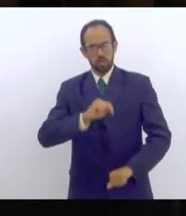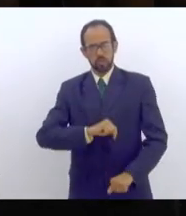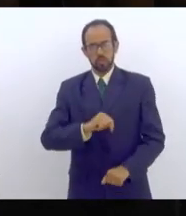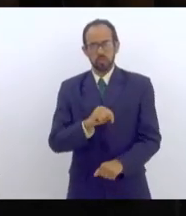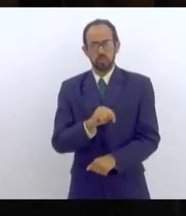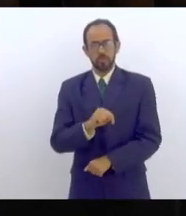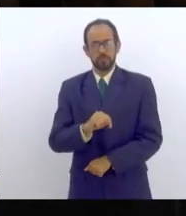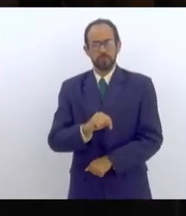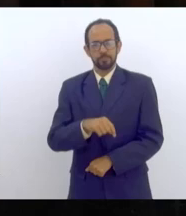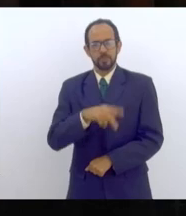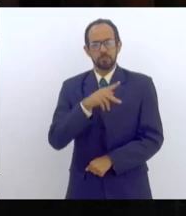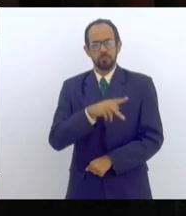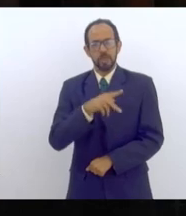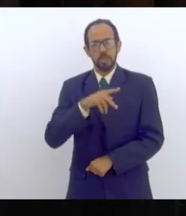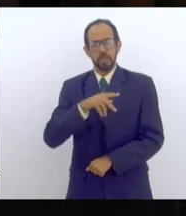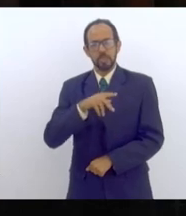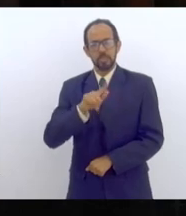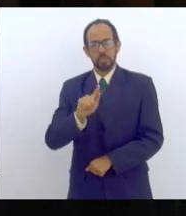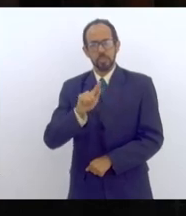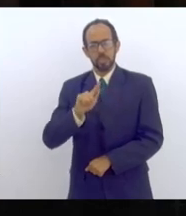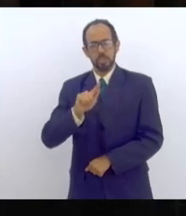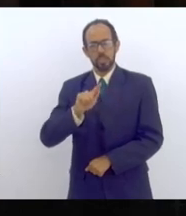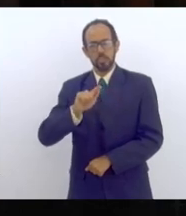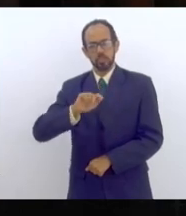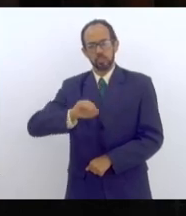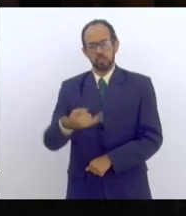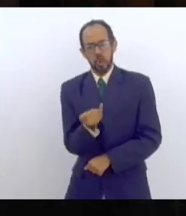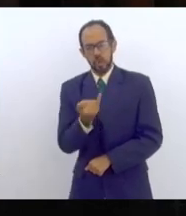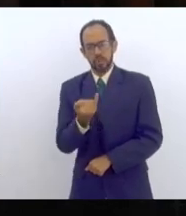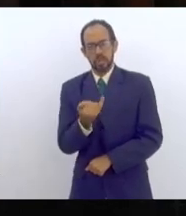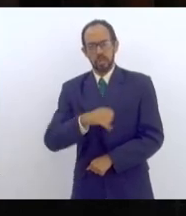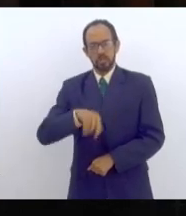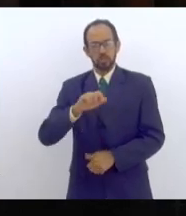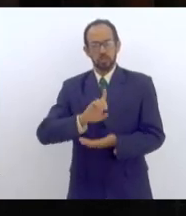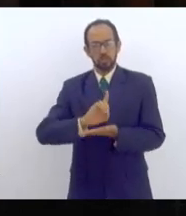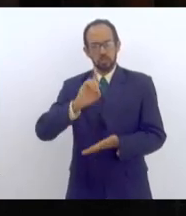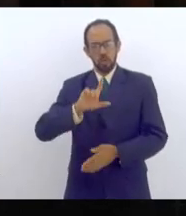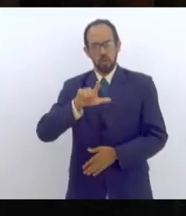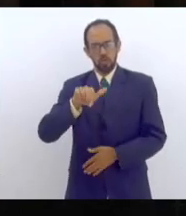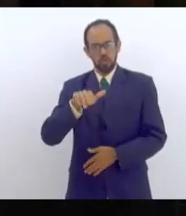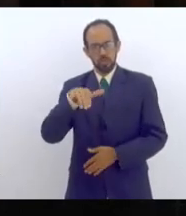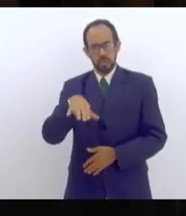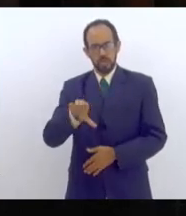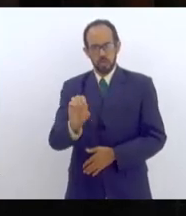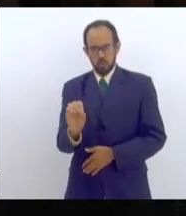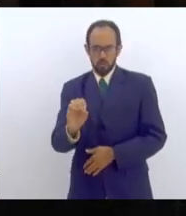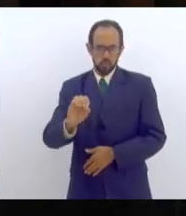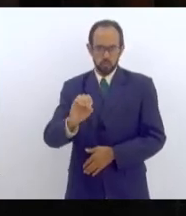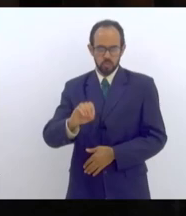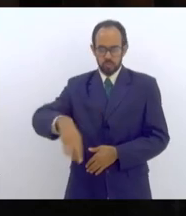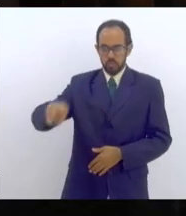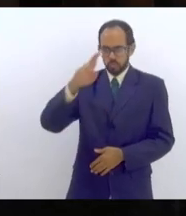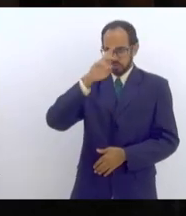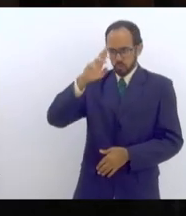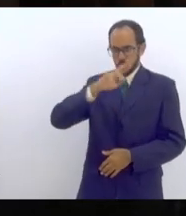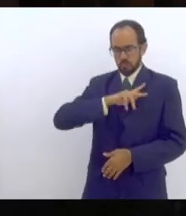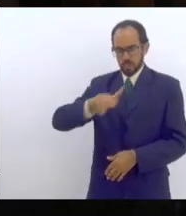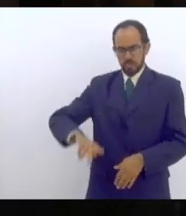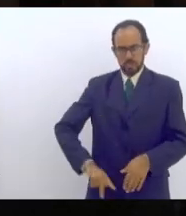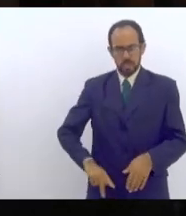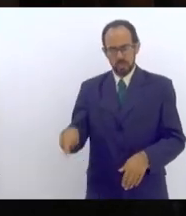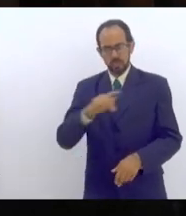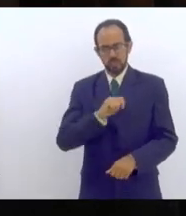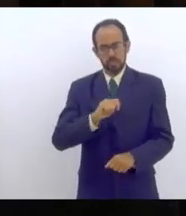o nosso PGJ, nosso procurador-geral, doutor Luciano Matos, excelentíssimo senhor presidente da Assembleia Legislativa do